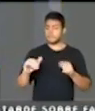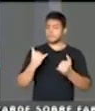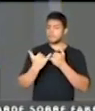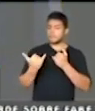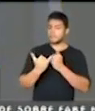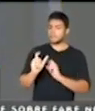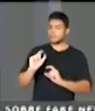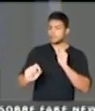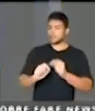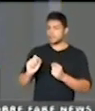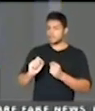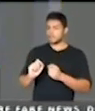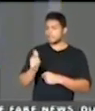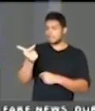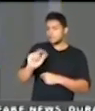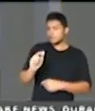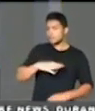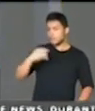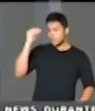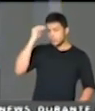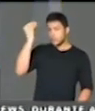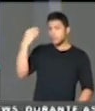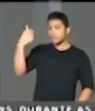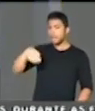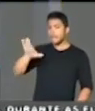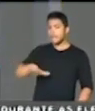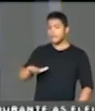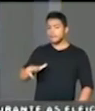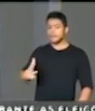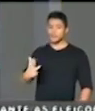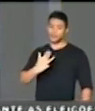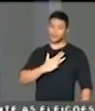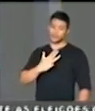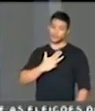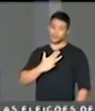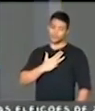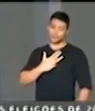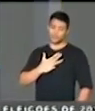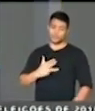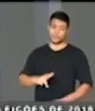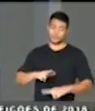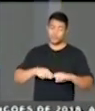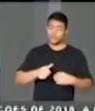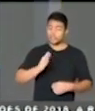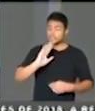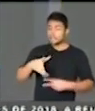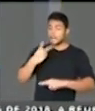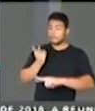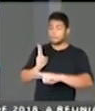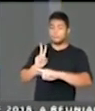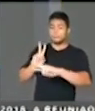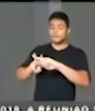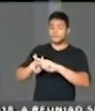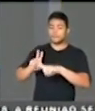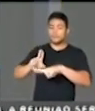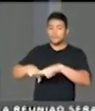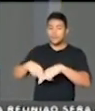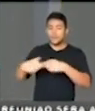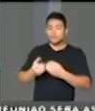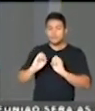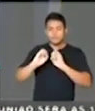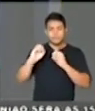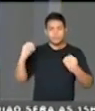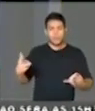no cartório, certamente não tem, é o presidente Lula, que está preso por um PowerPoint